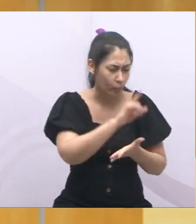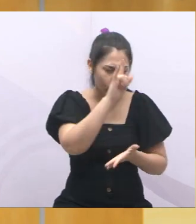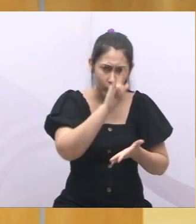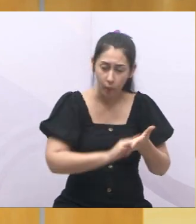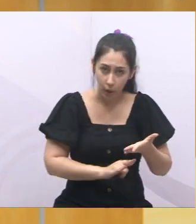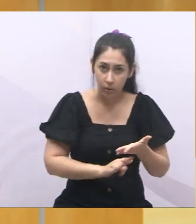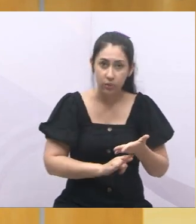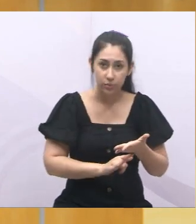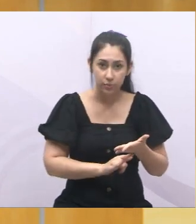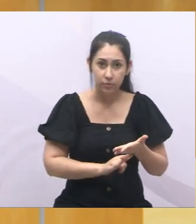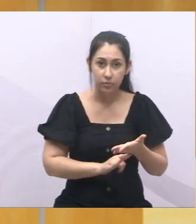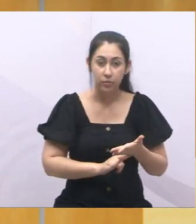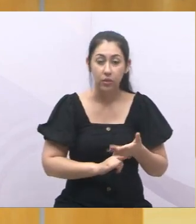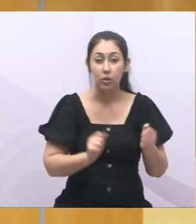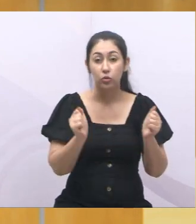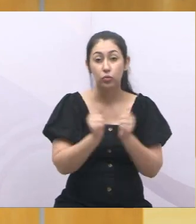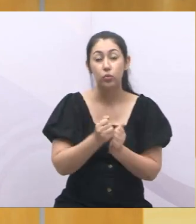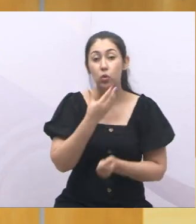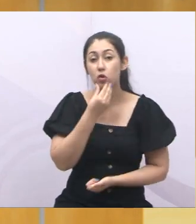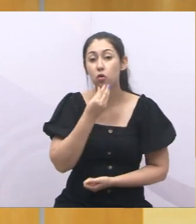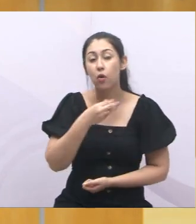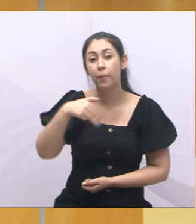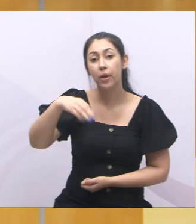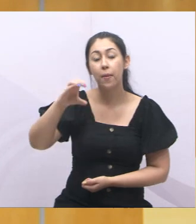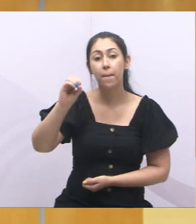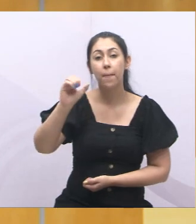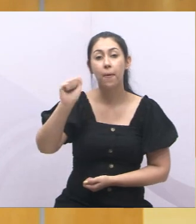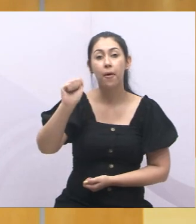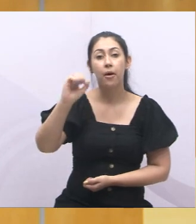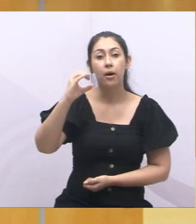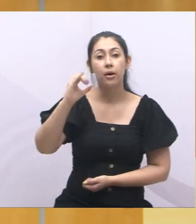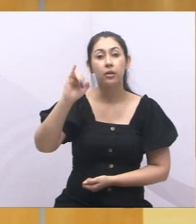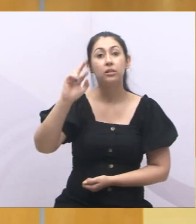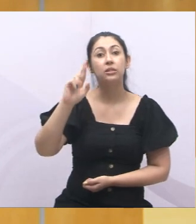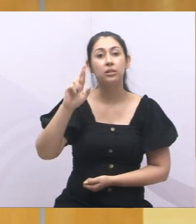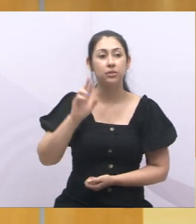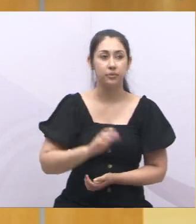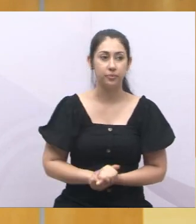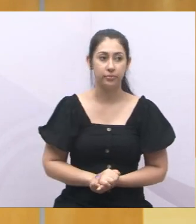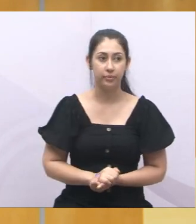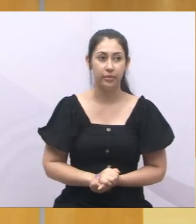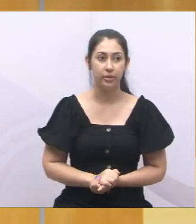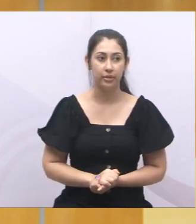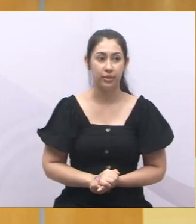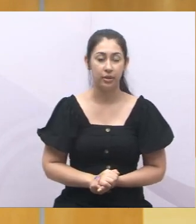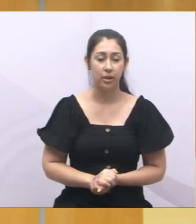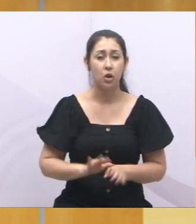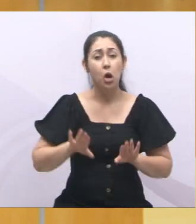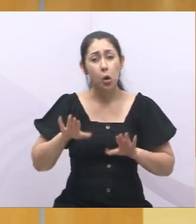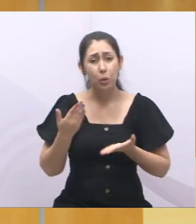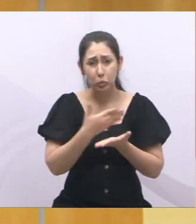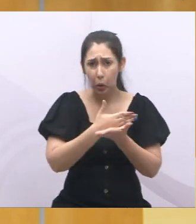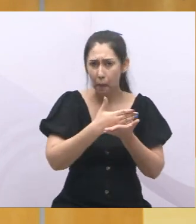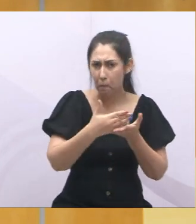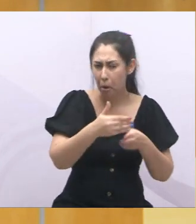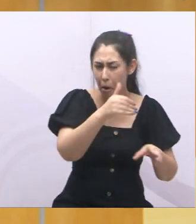diretor legislativo, senhor Moacir Bento Salles Neto. E, por fim, informamos que, iniciado